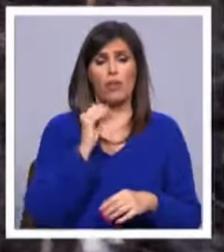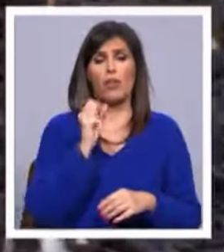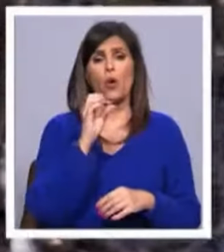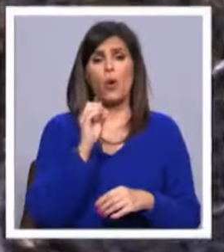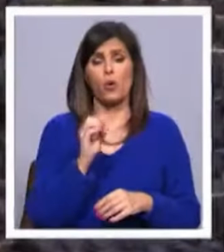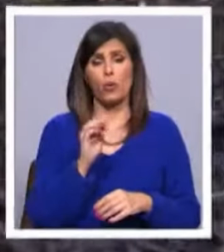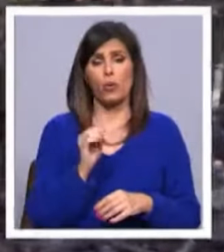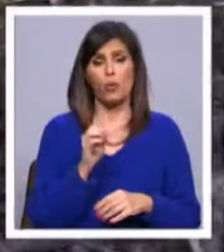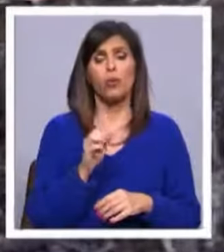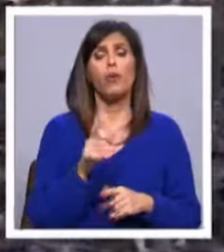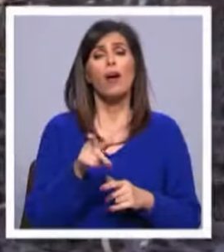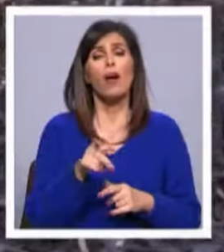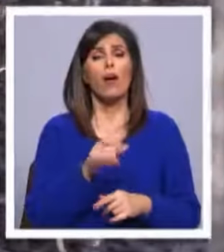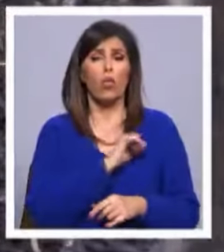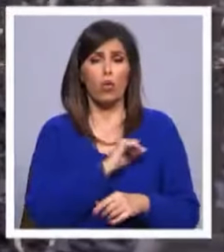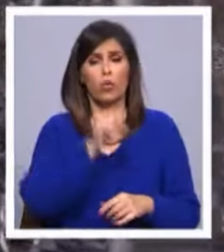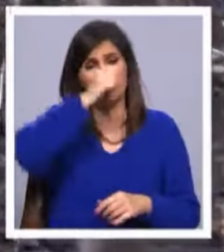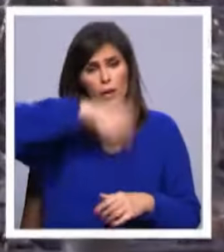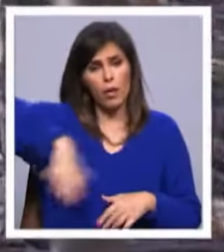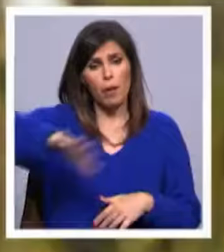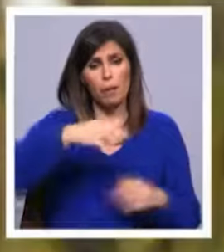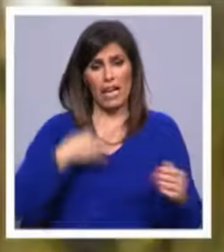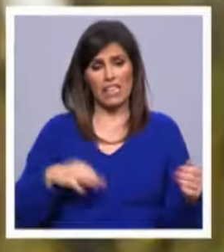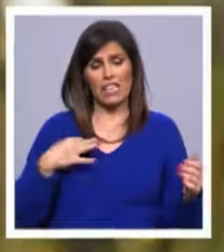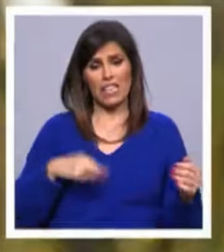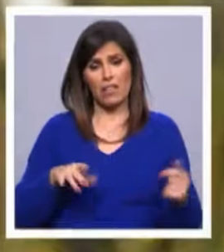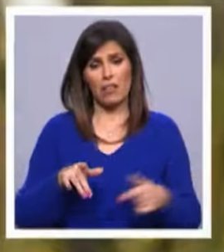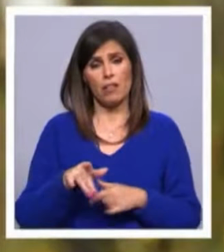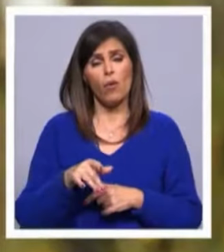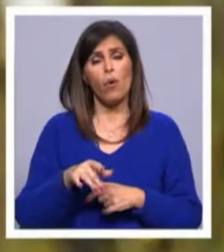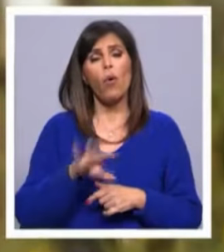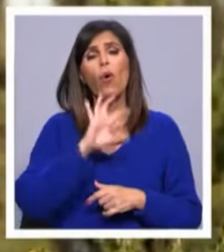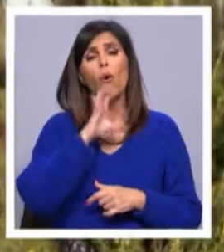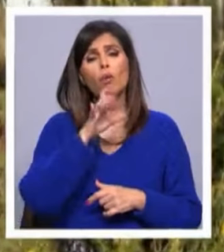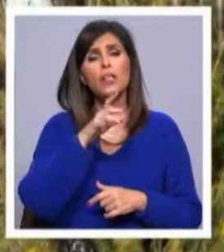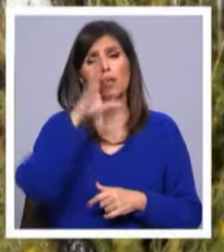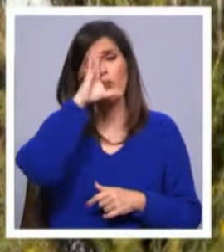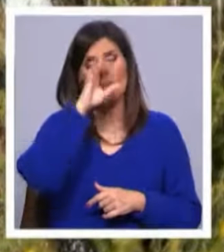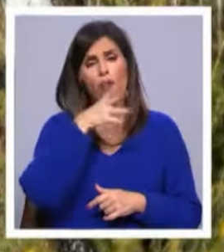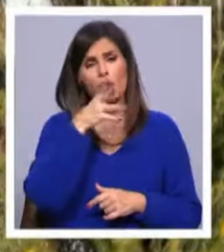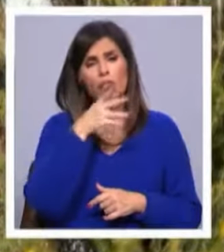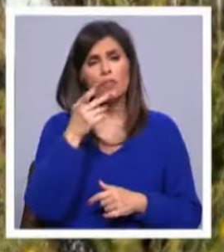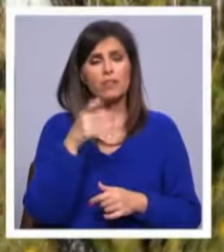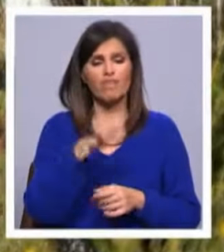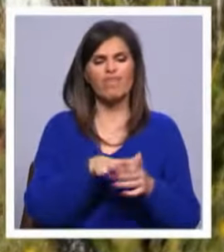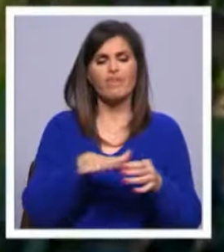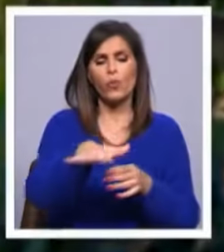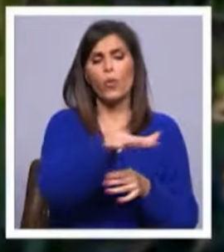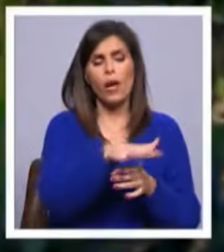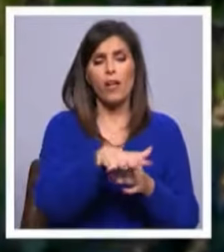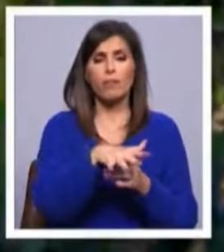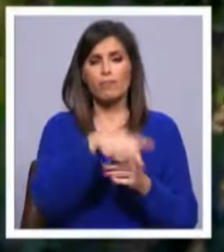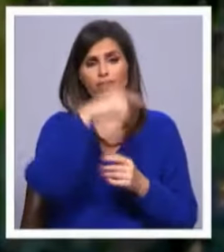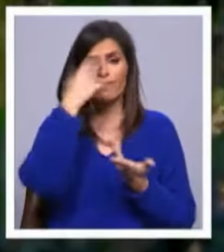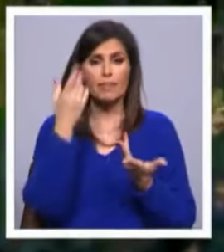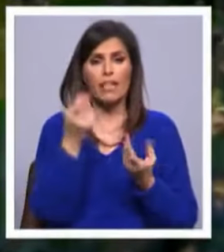é um dos minifundiários de Cantanhede, um dos concelhos que o governo definiu como território vulnerável no